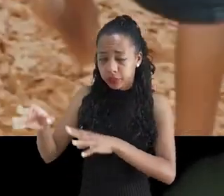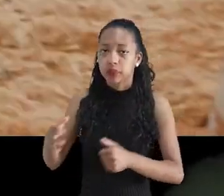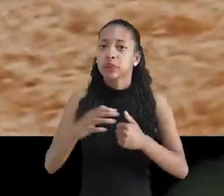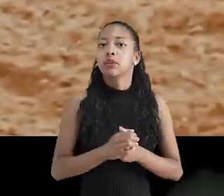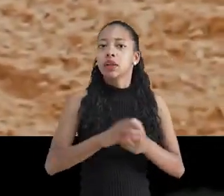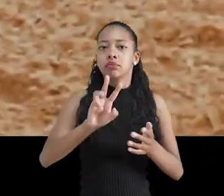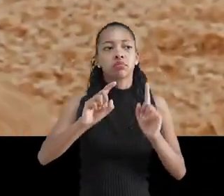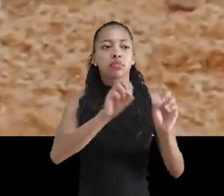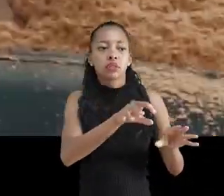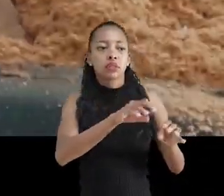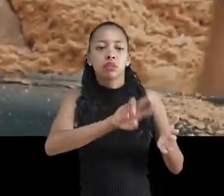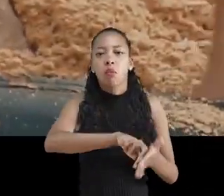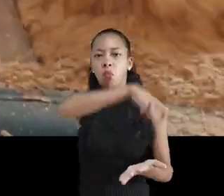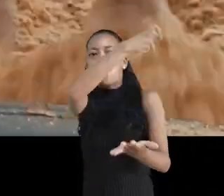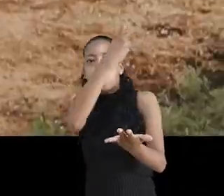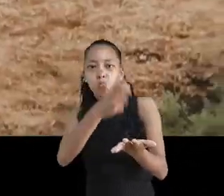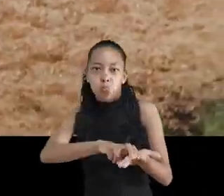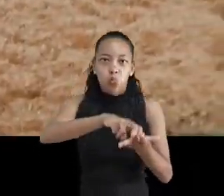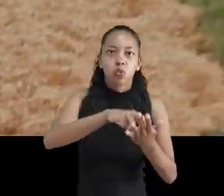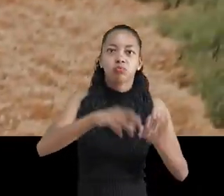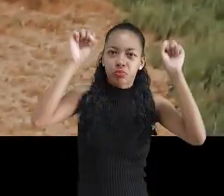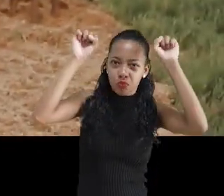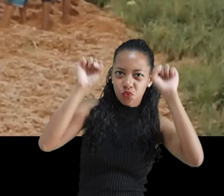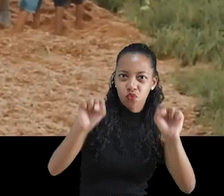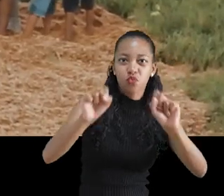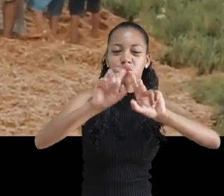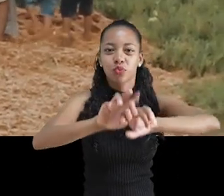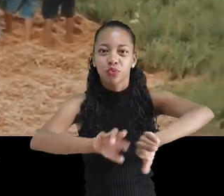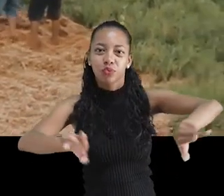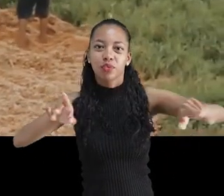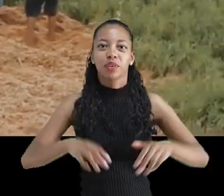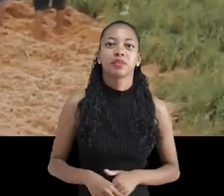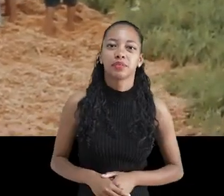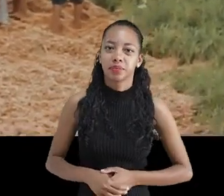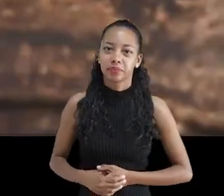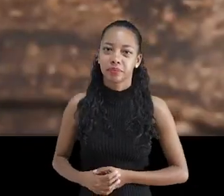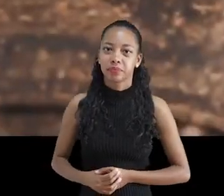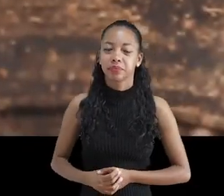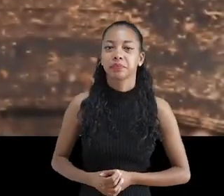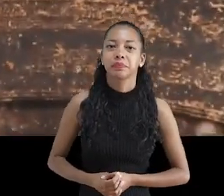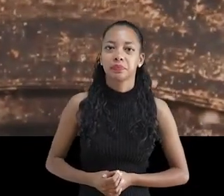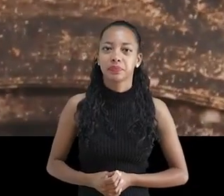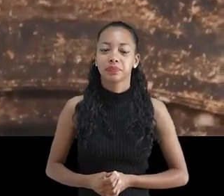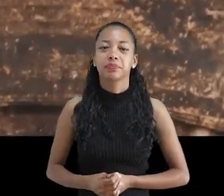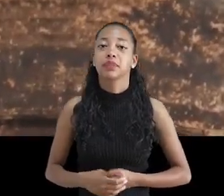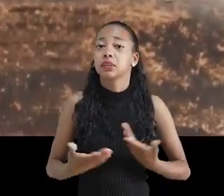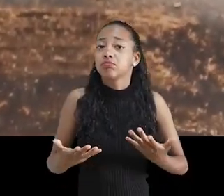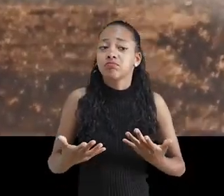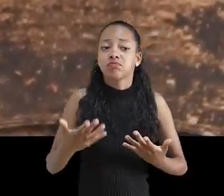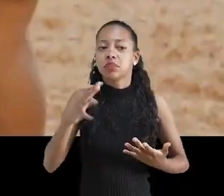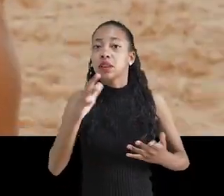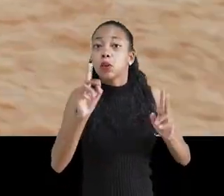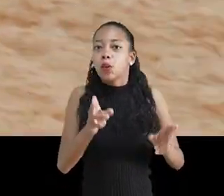mortar de costa flip e salto no trampolin tem todo um vamos dizer um obstáculo para poder chegar numa perfeição mais ou